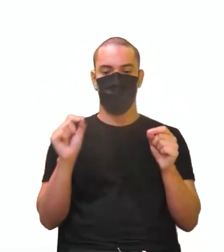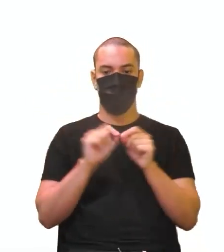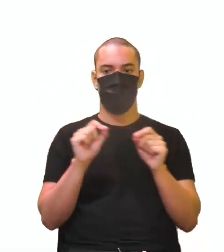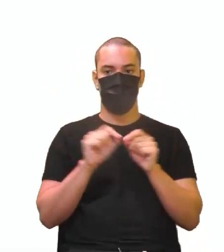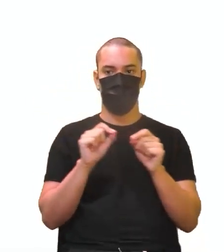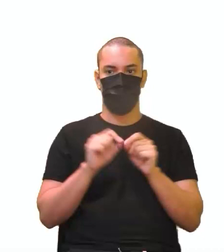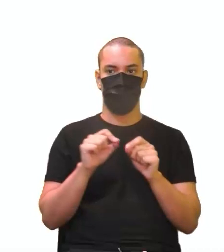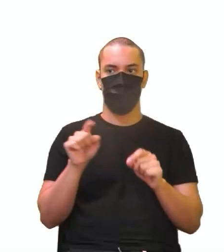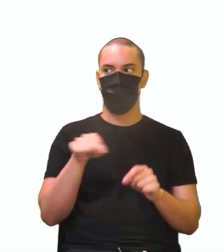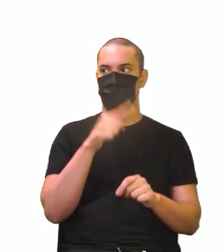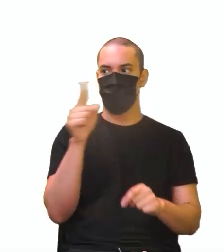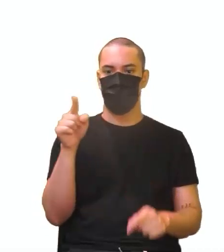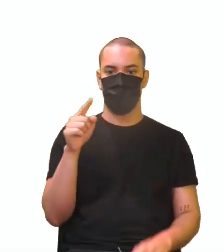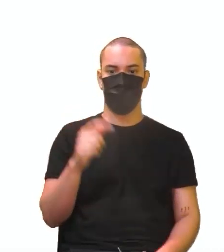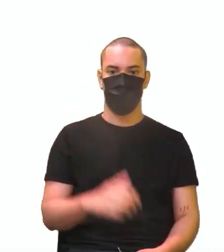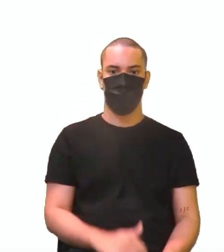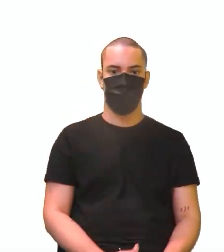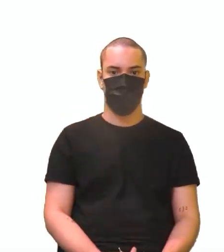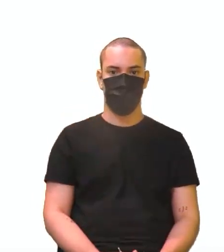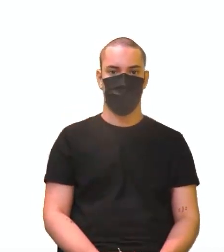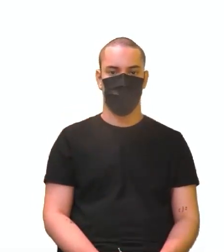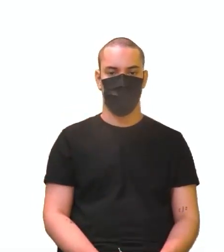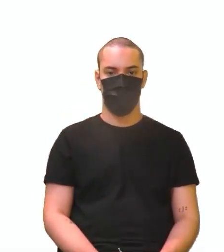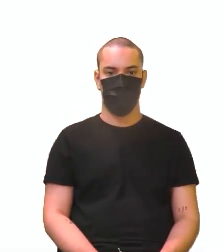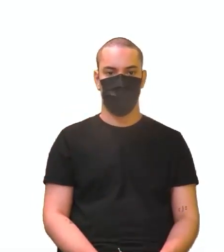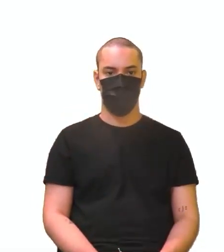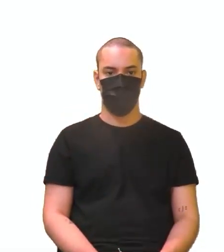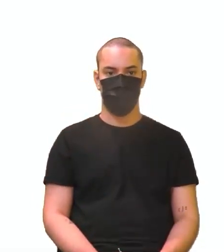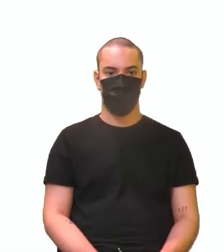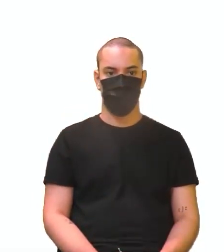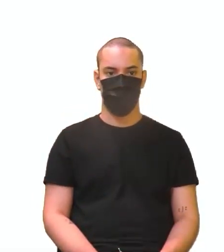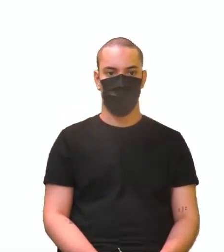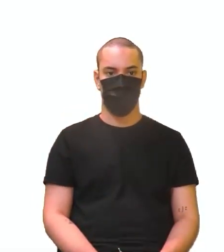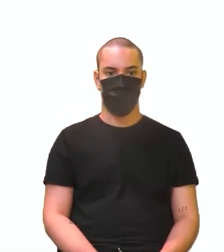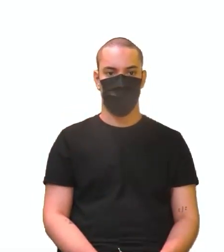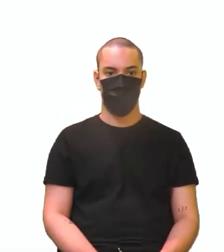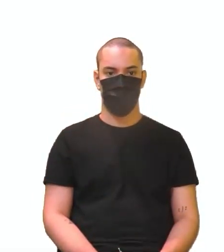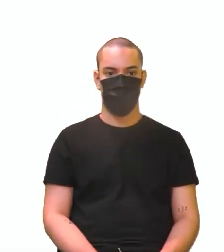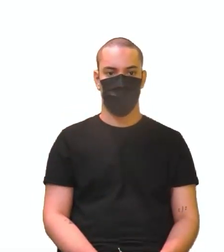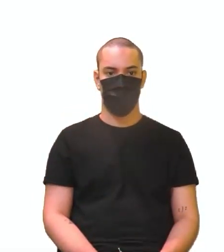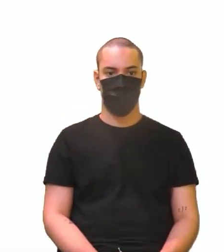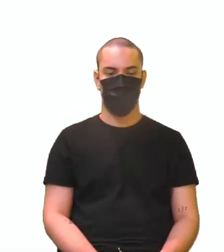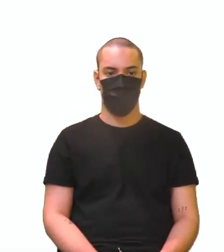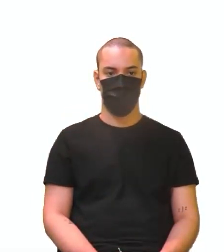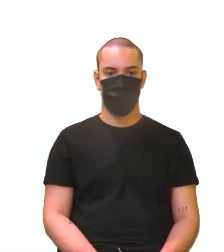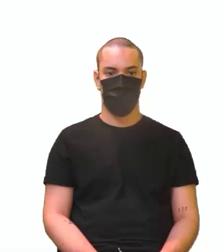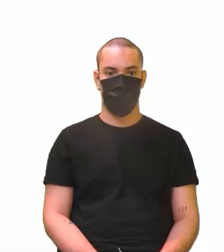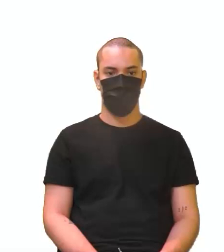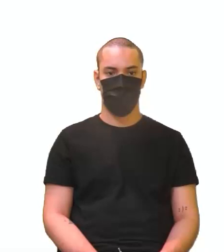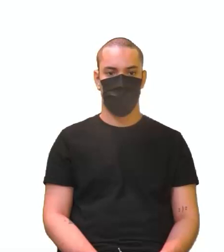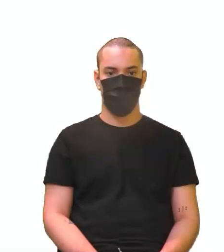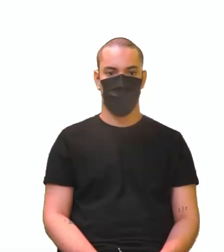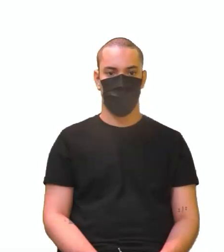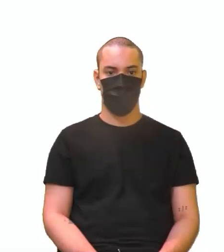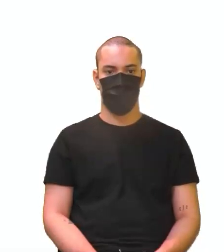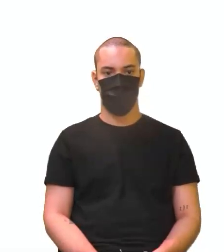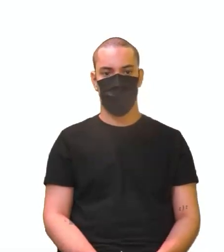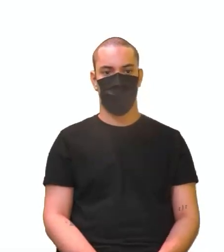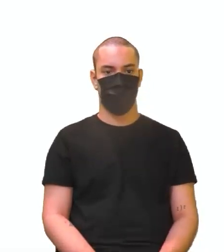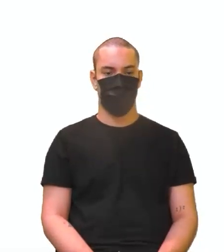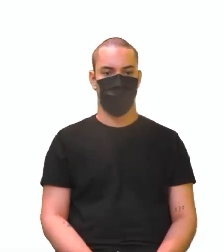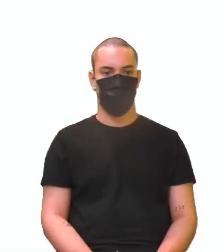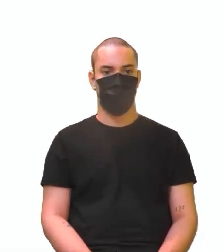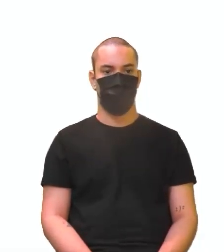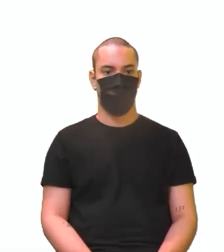aí rapidinho para nós, pezão, pezinho, com pezinho, pezinho. Pezão, pezinho. Com pezinho, pezinho, que é ela.